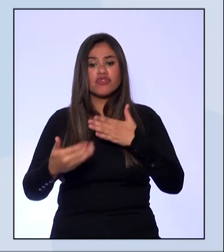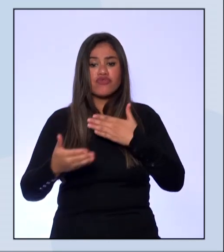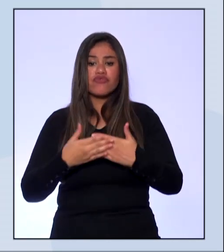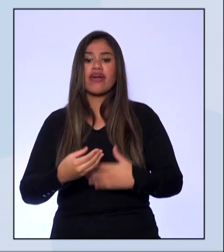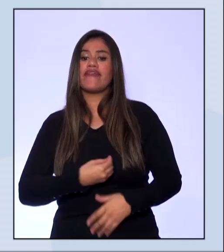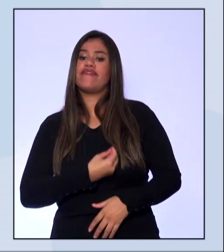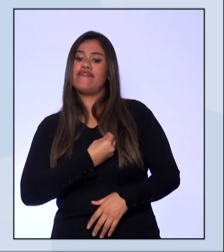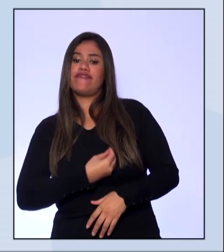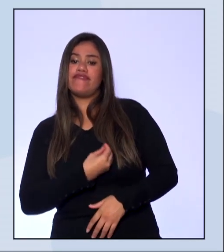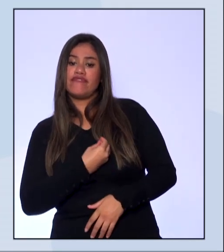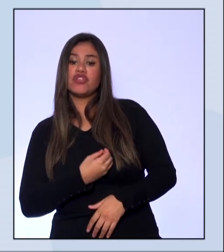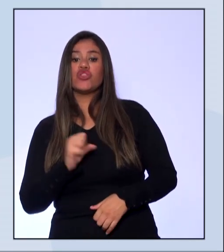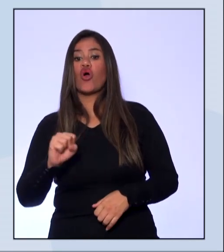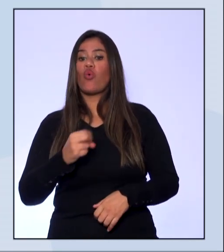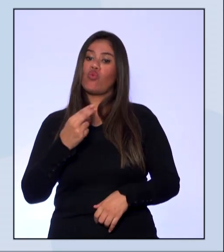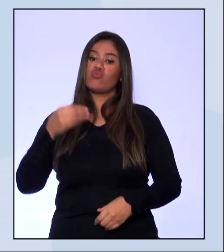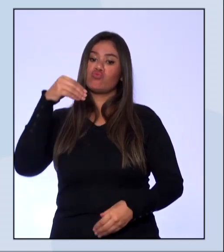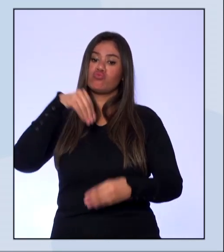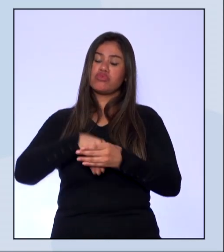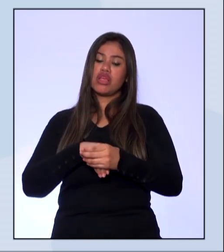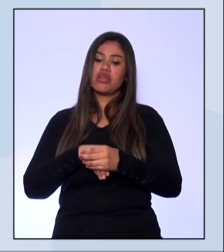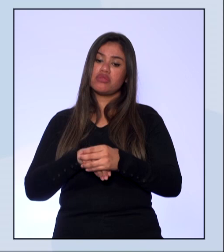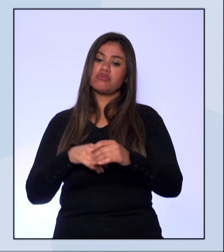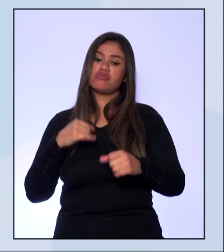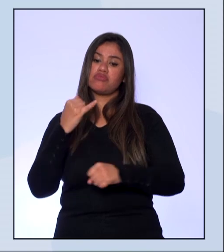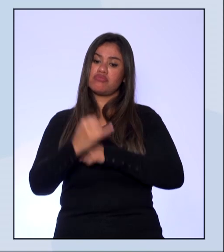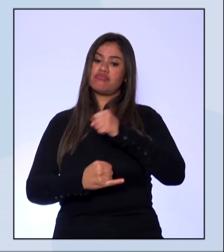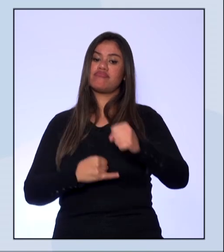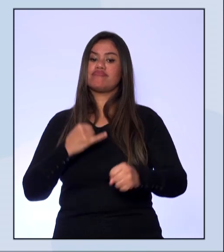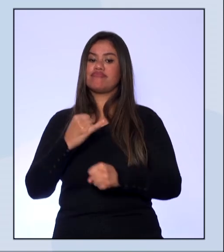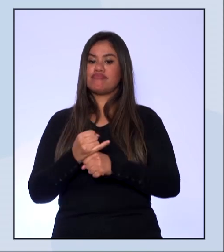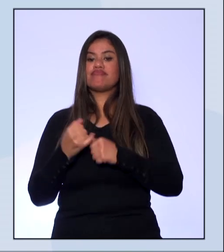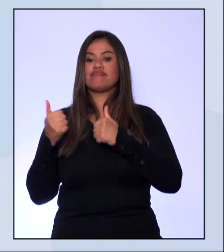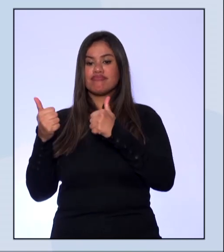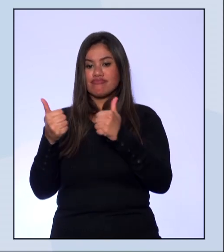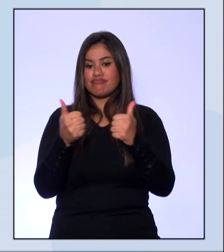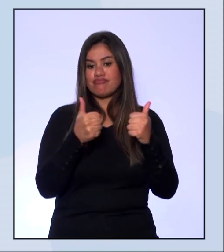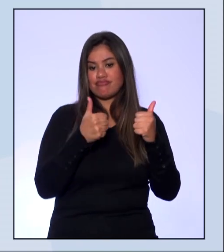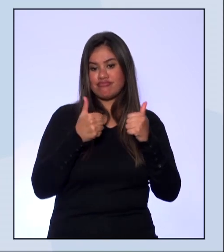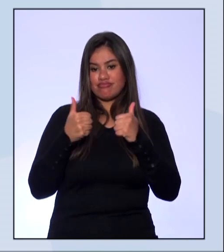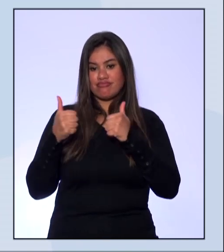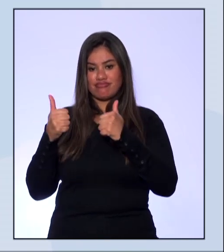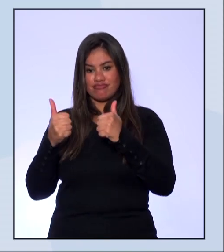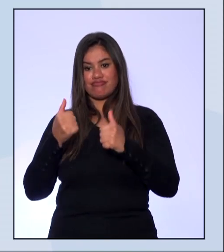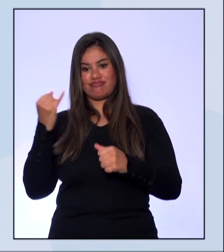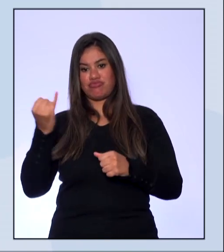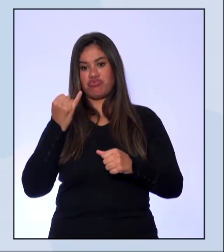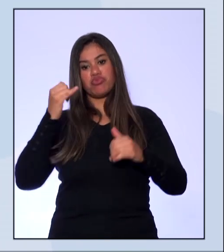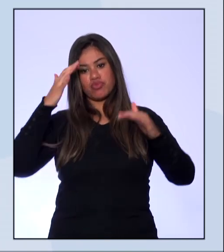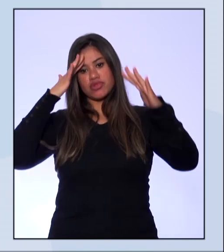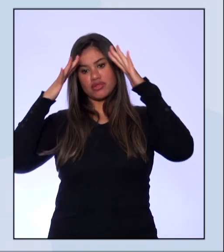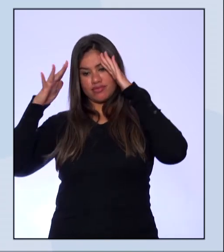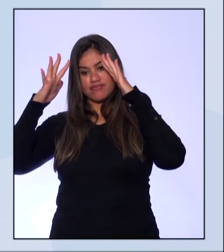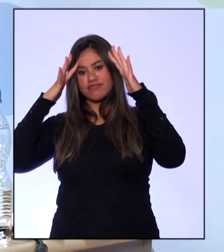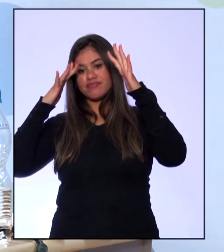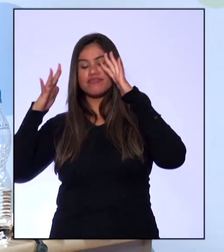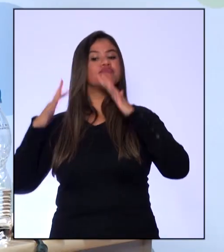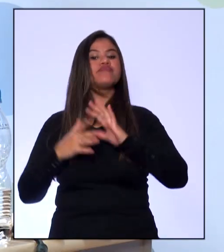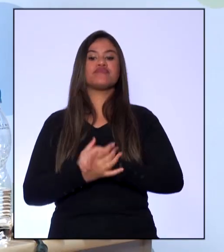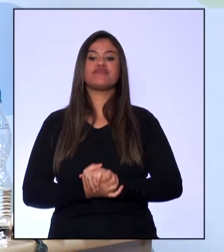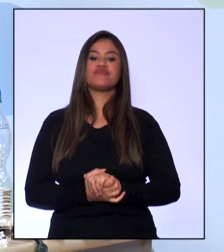ou virtual. Vocês leram comigo esta mensagem importante para reflexão.